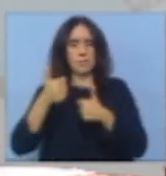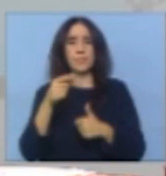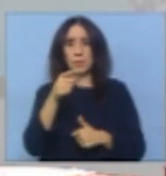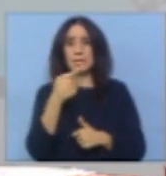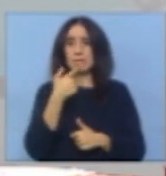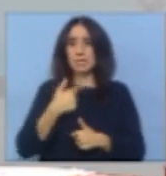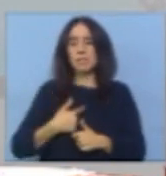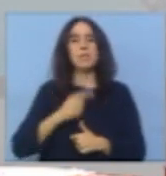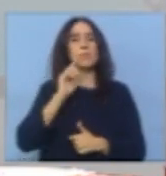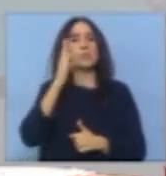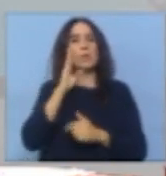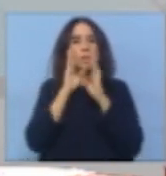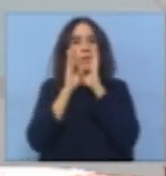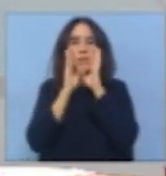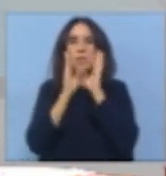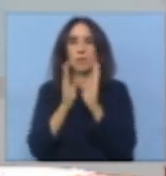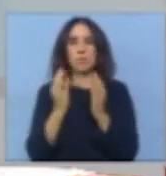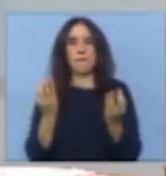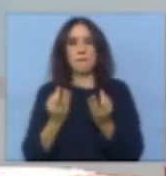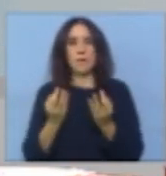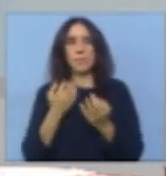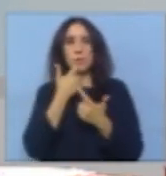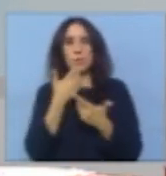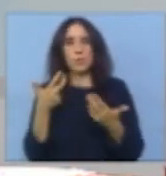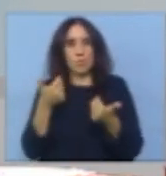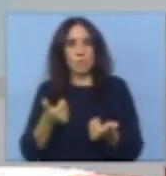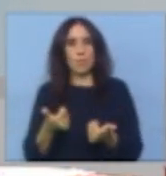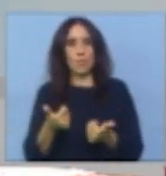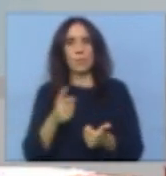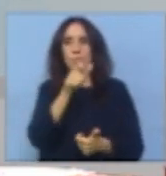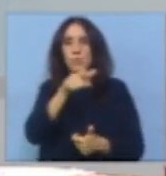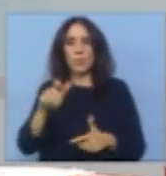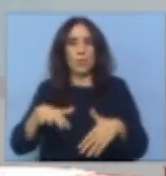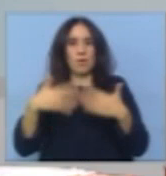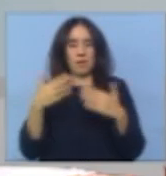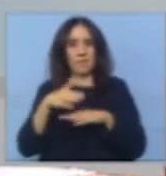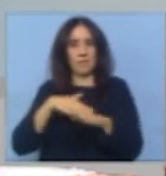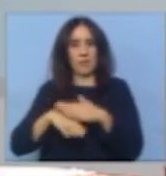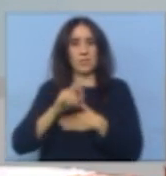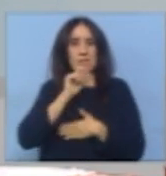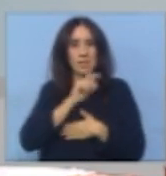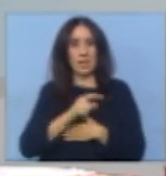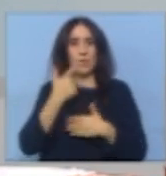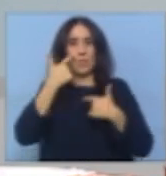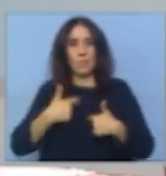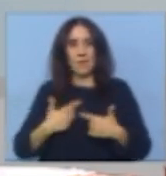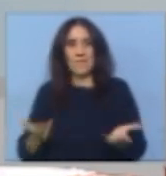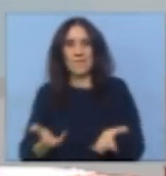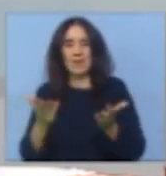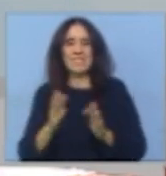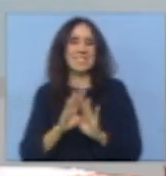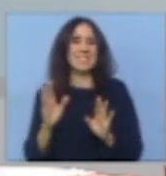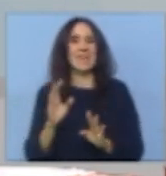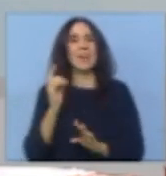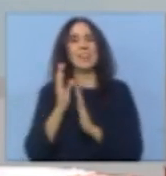muito importante estarmos atentos. É de tudo o que de bom qualquer pessoa possa fazer na exaltação do ser humano, já é